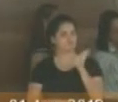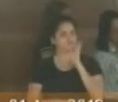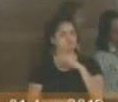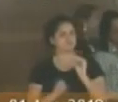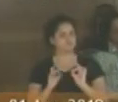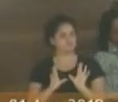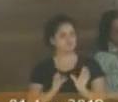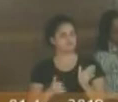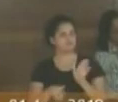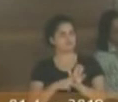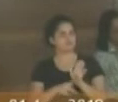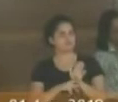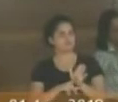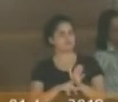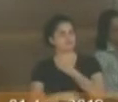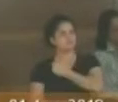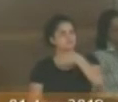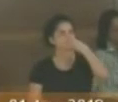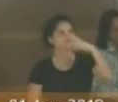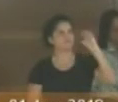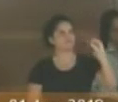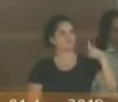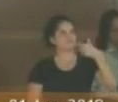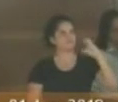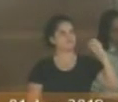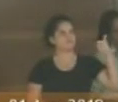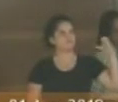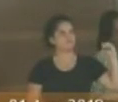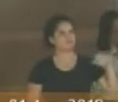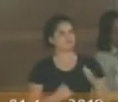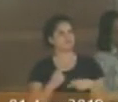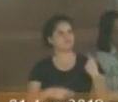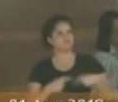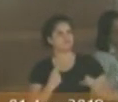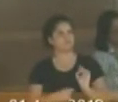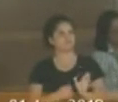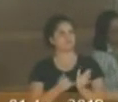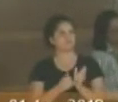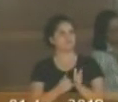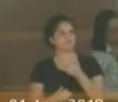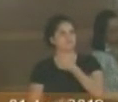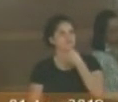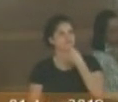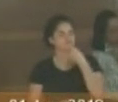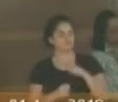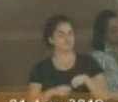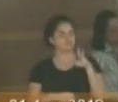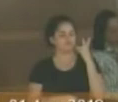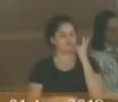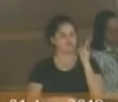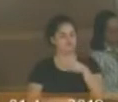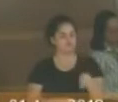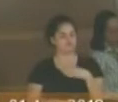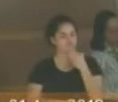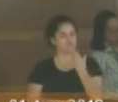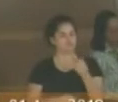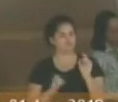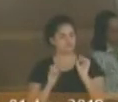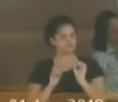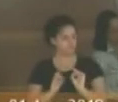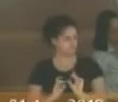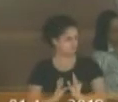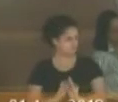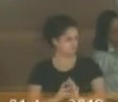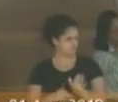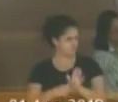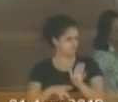simples para o projeto de lei número 30 de 2019. Em discussão única, requerimento verbal de autoria do vereador Zé Augusto, solicitou regime de urgência simples